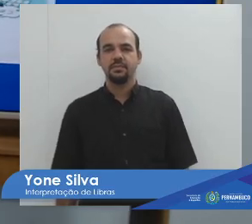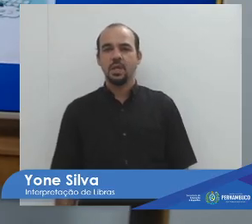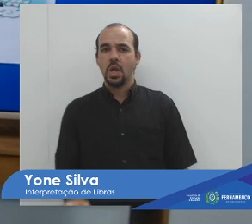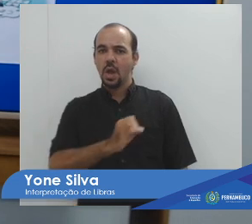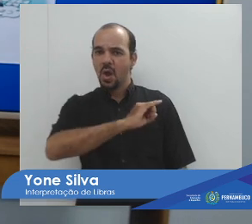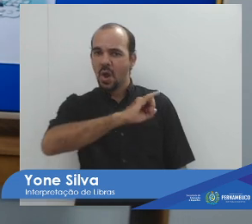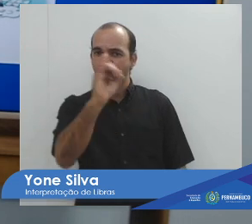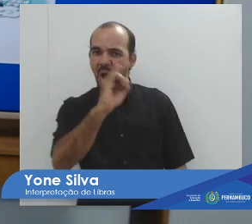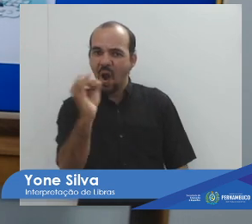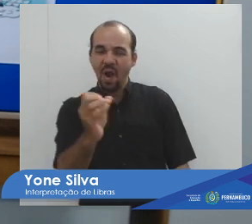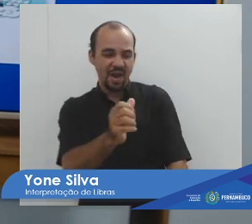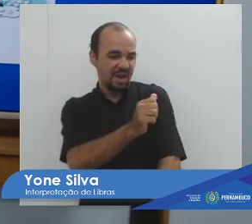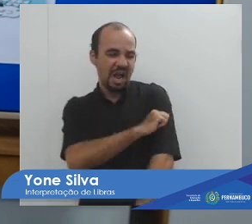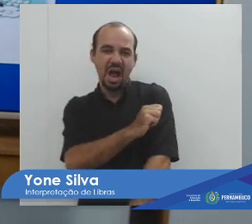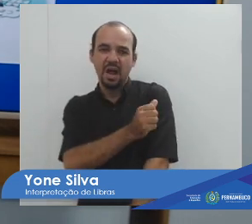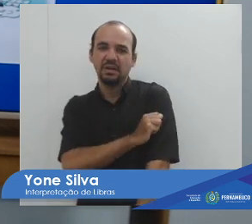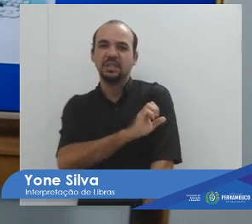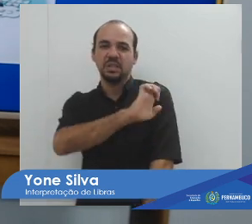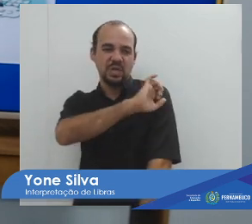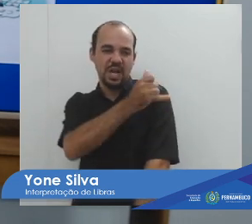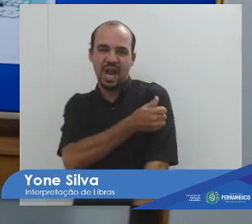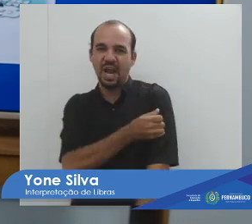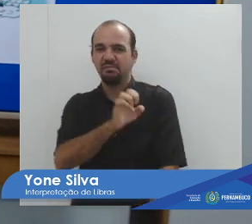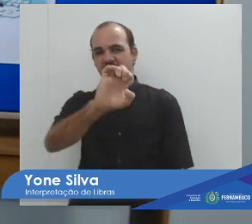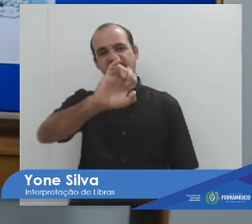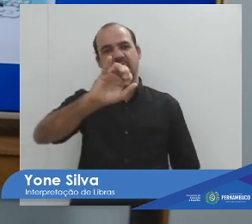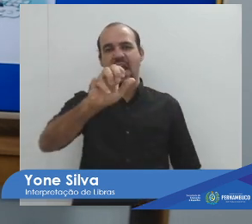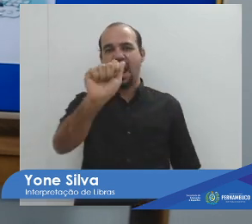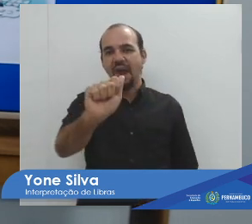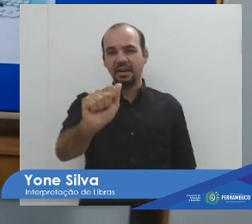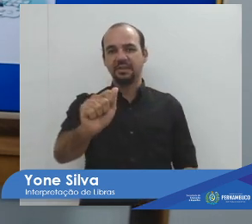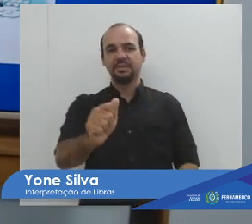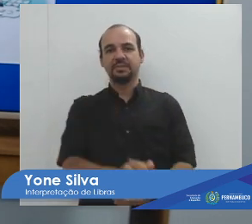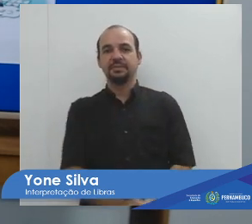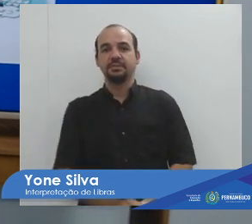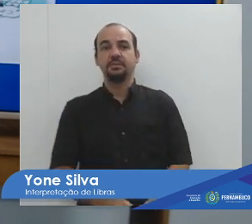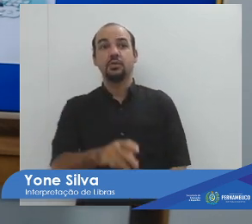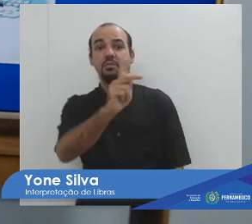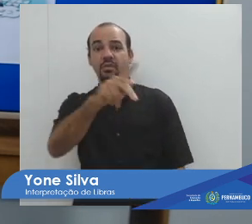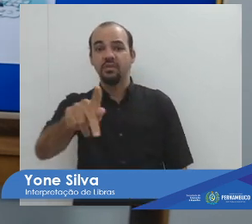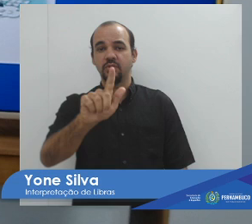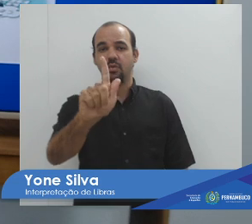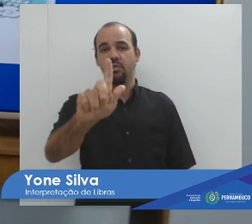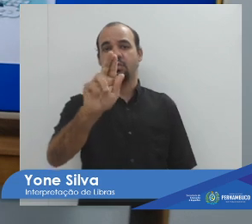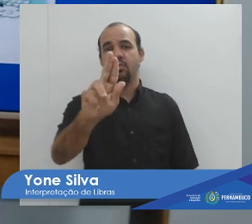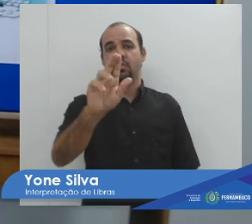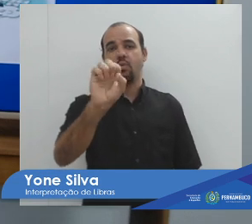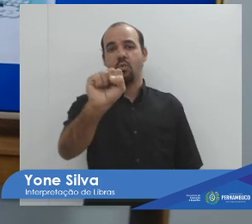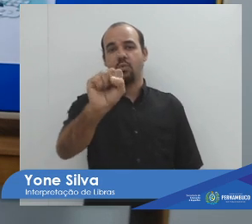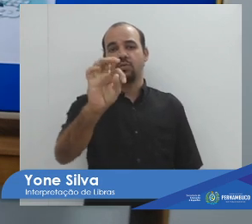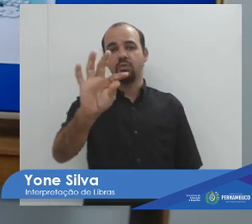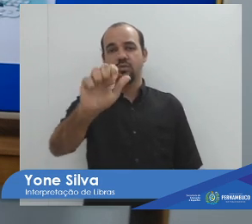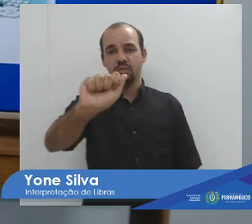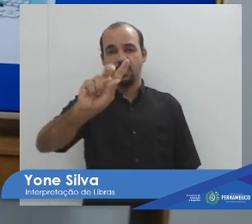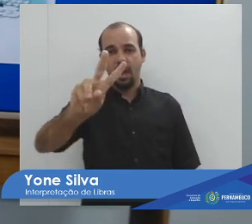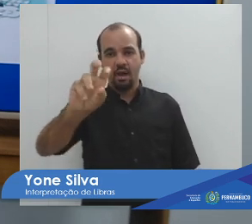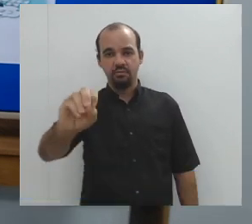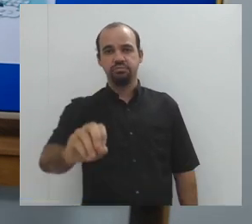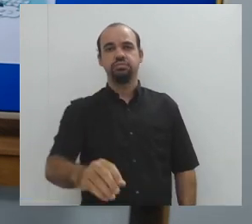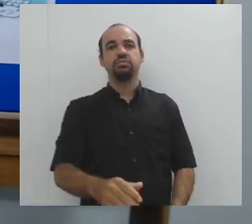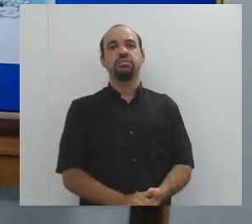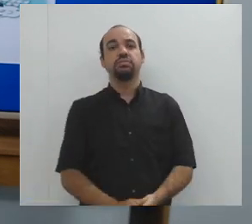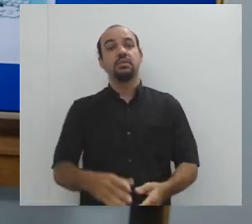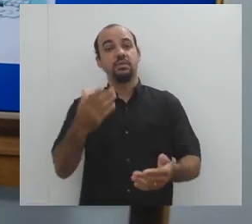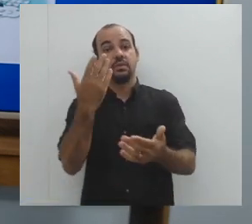Alô, estudantes da EJA. Meu nome é professor Gustavo Leite. Estamos aqui para uma aula de Educação Física com a temática